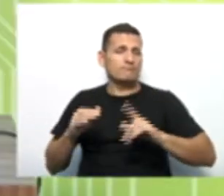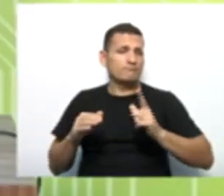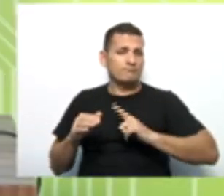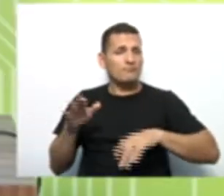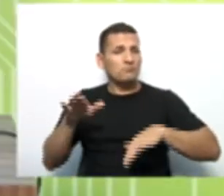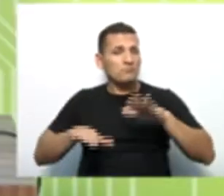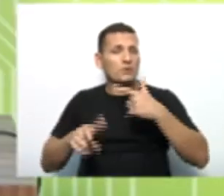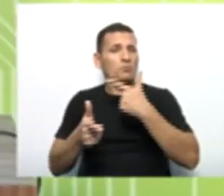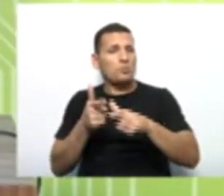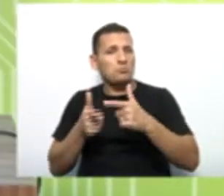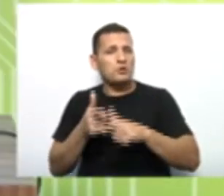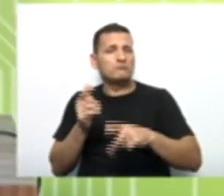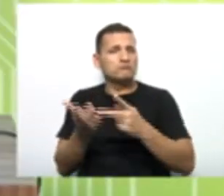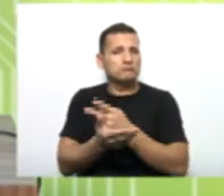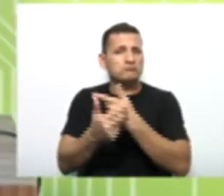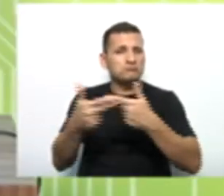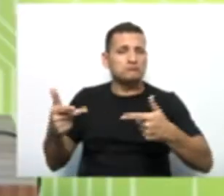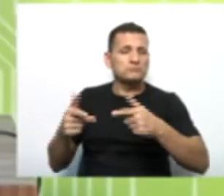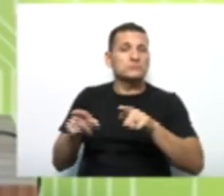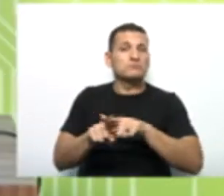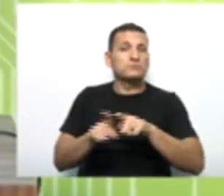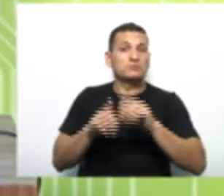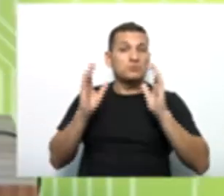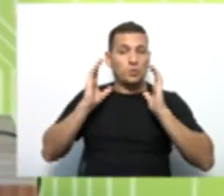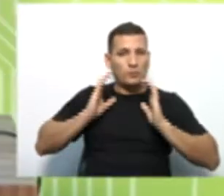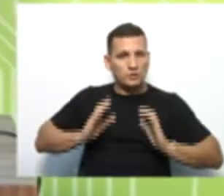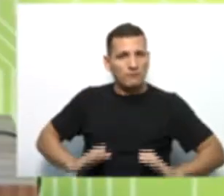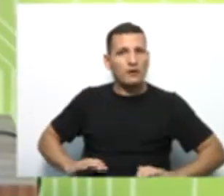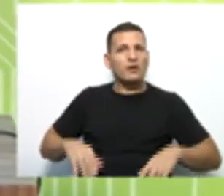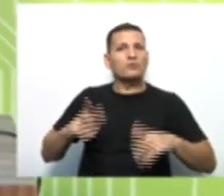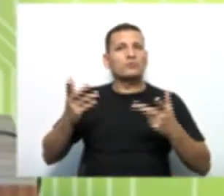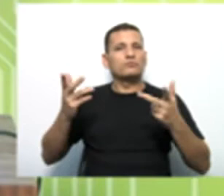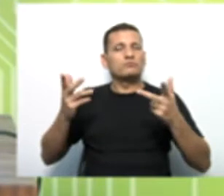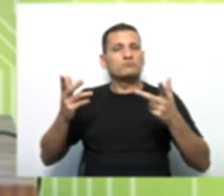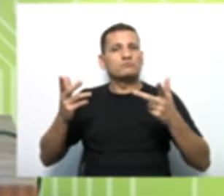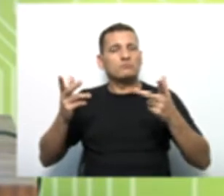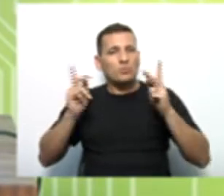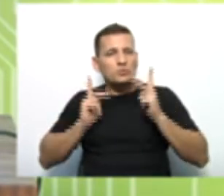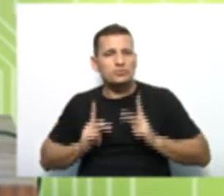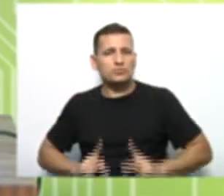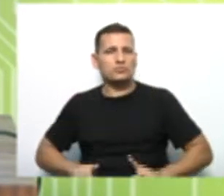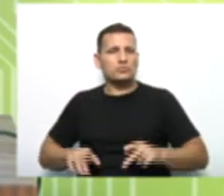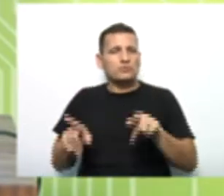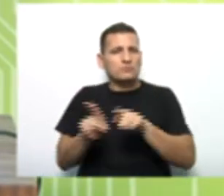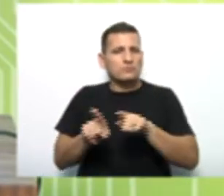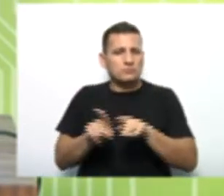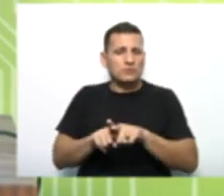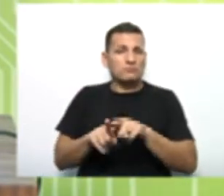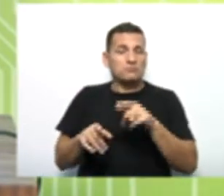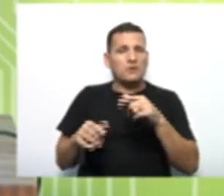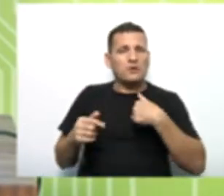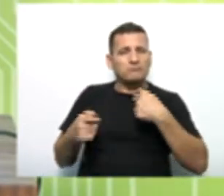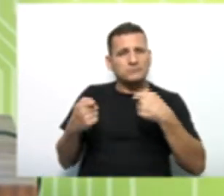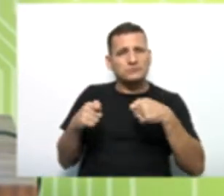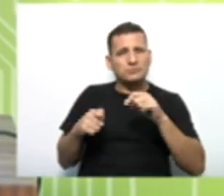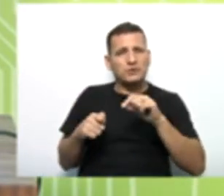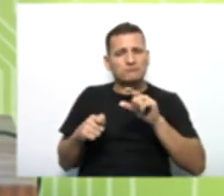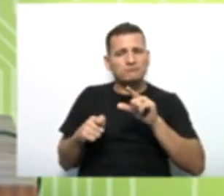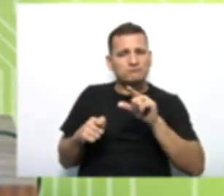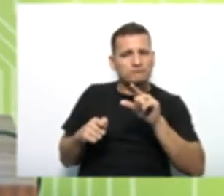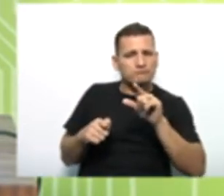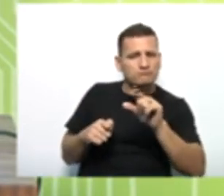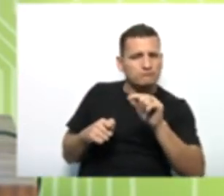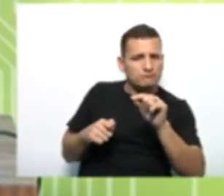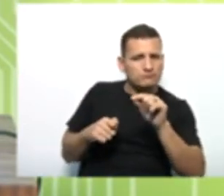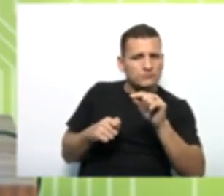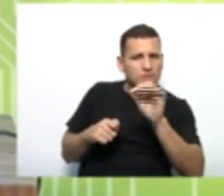em que nossa conduta também vai ser colocada à prova, em que eu vou ter que optar entre uma ação que pode me beneficiar, que